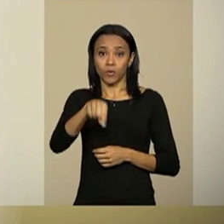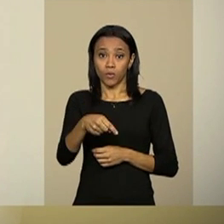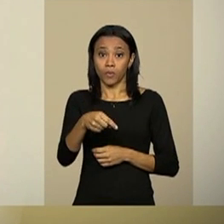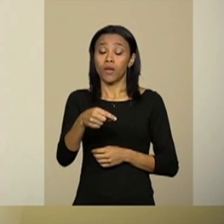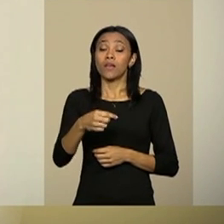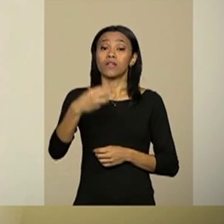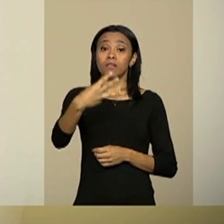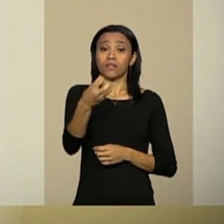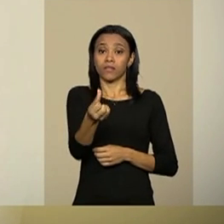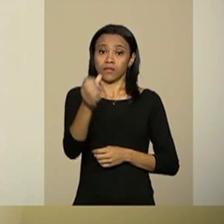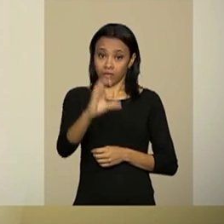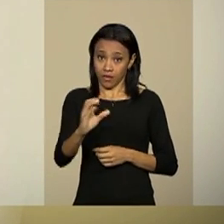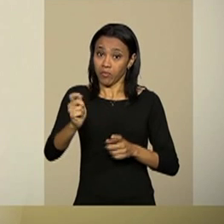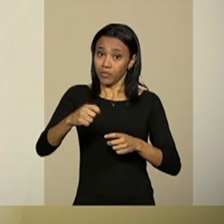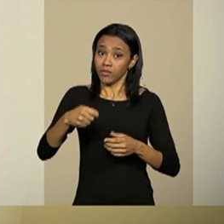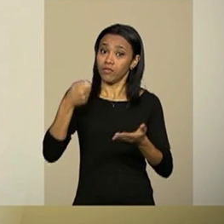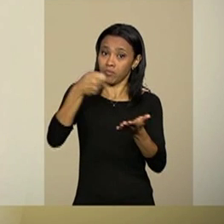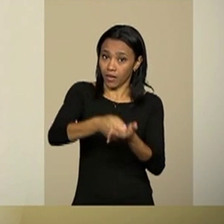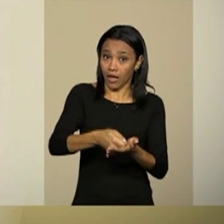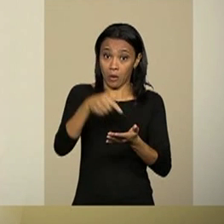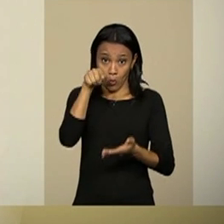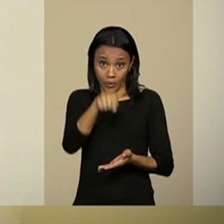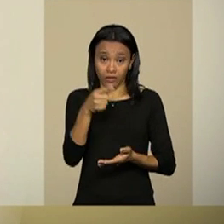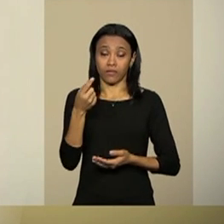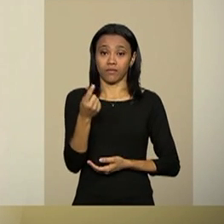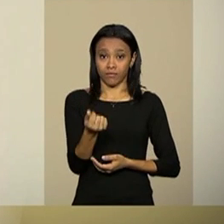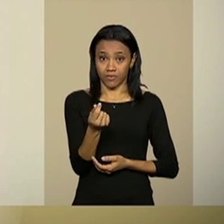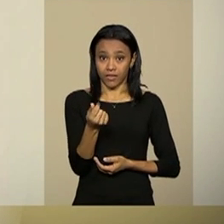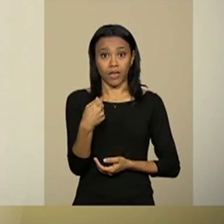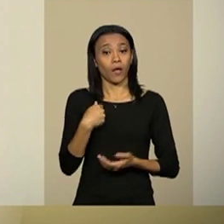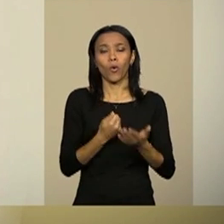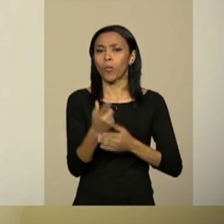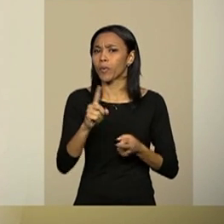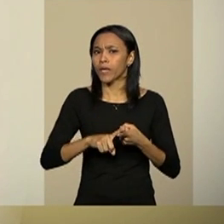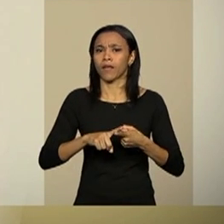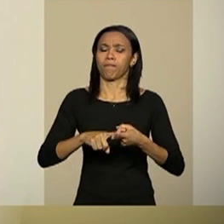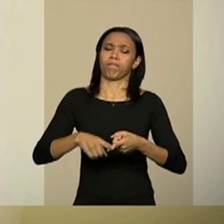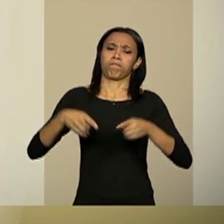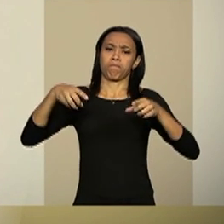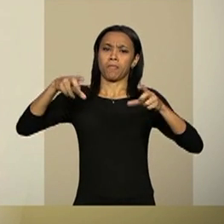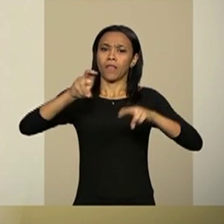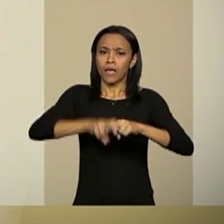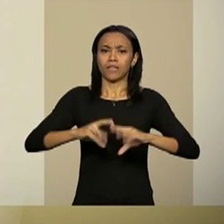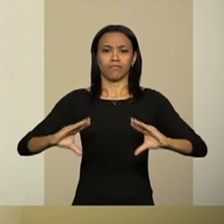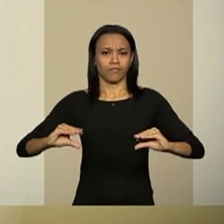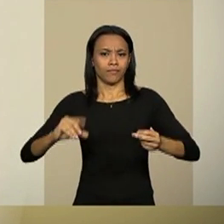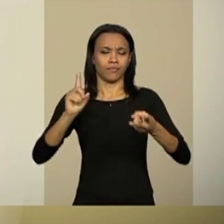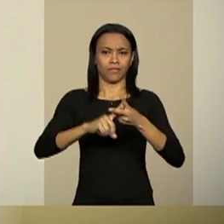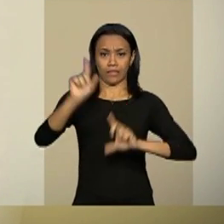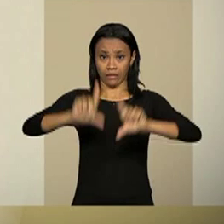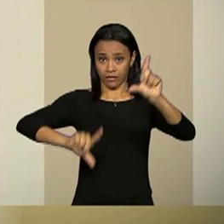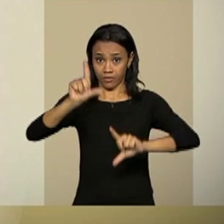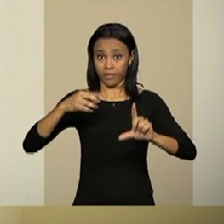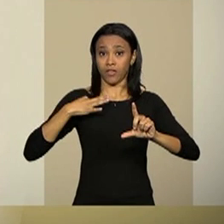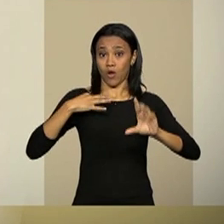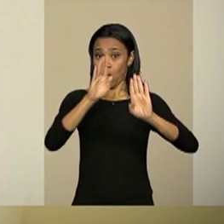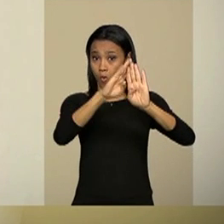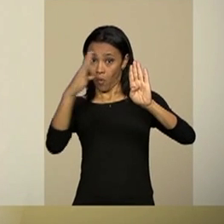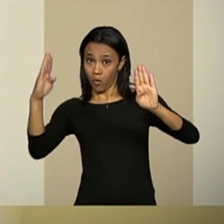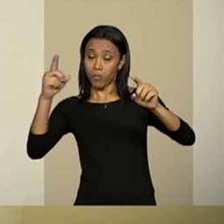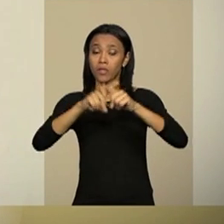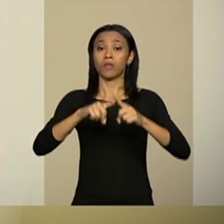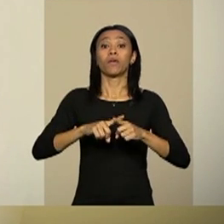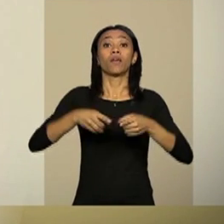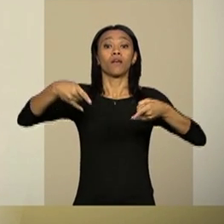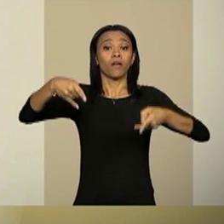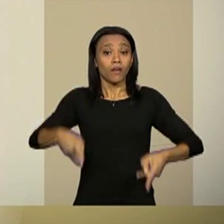trinta e seis centavos com esse dinheiro veja só luciana ela comprou um sofá comprou uma tv um guarda roupa uma cama de